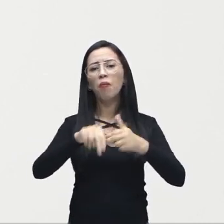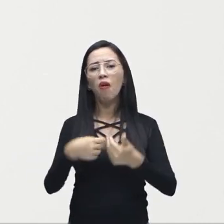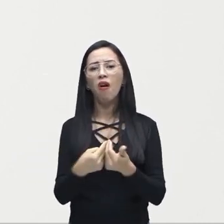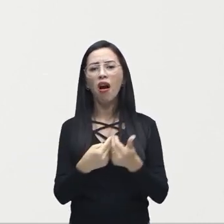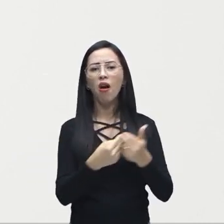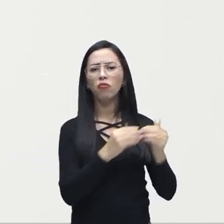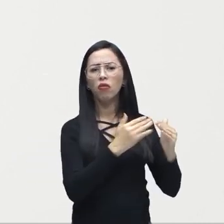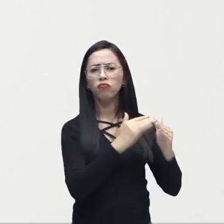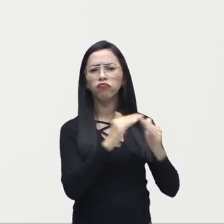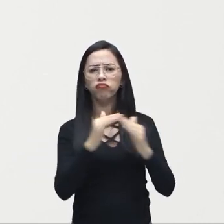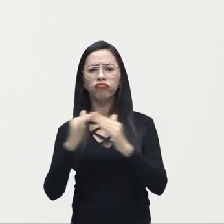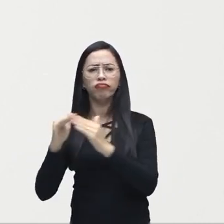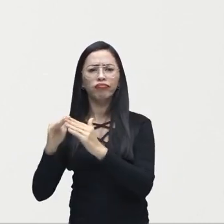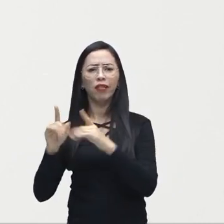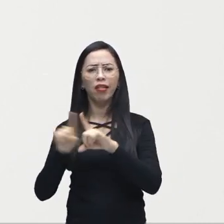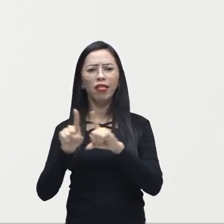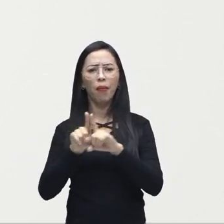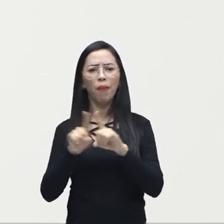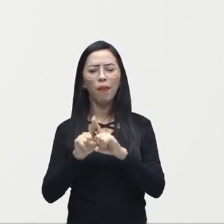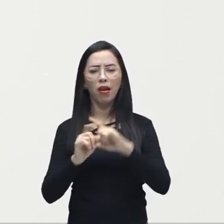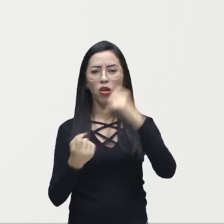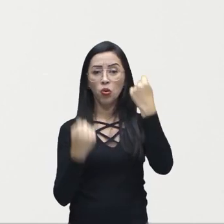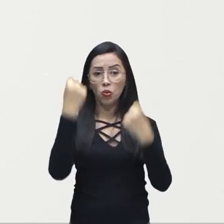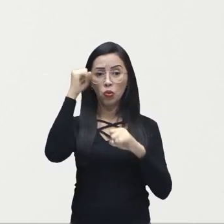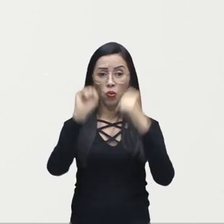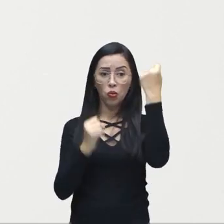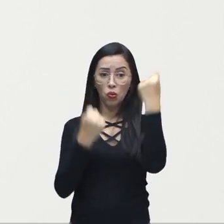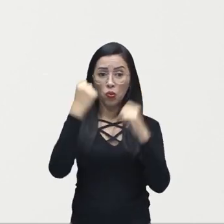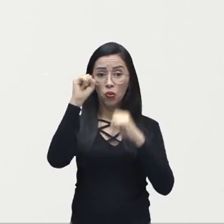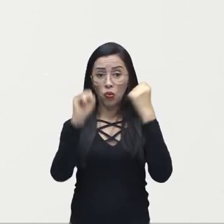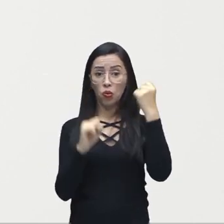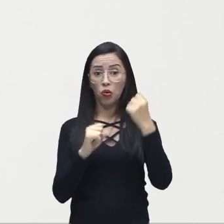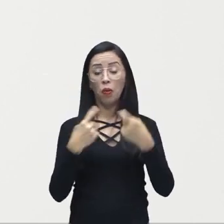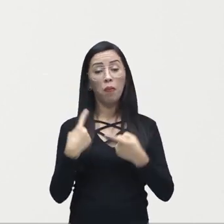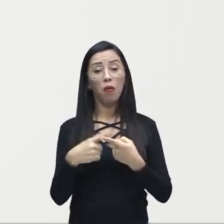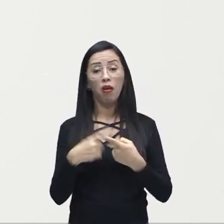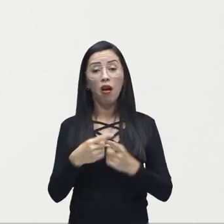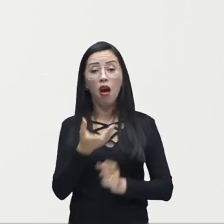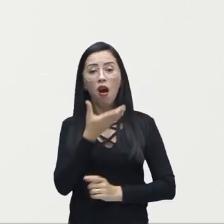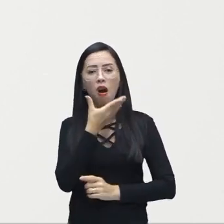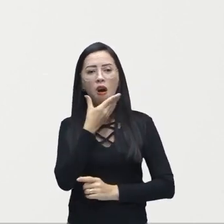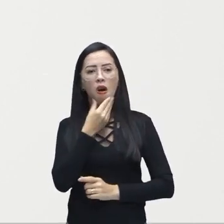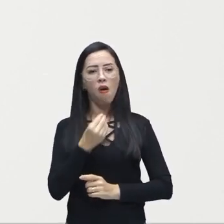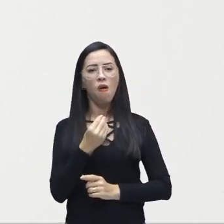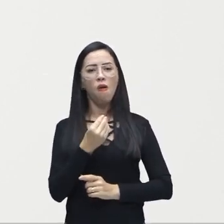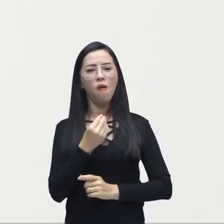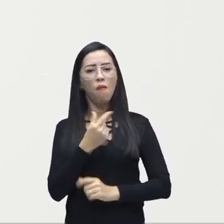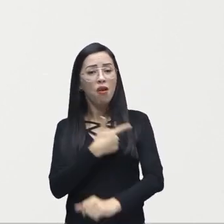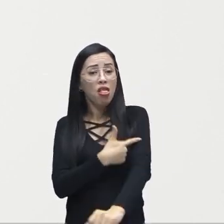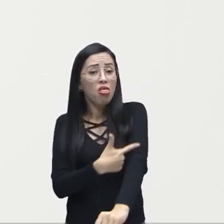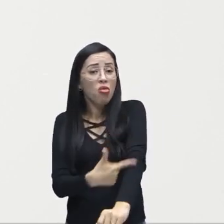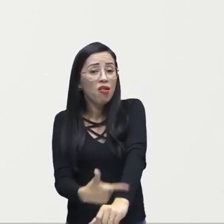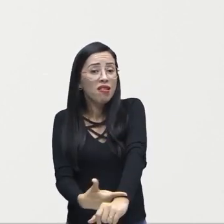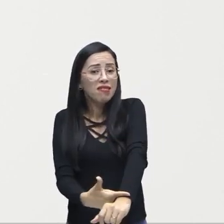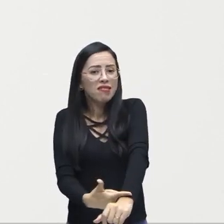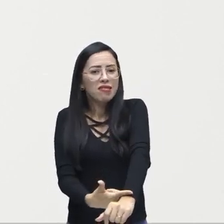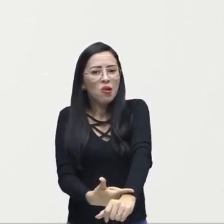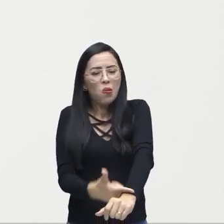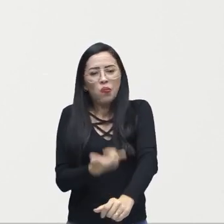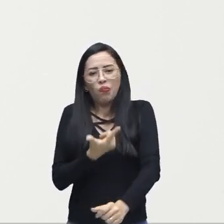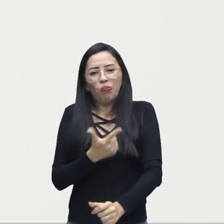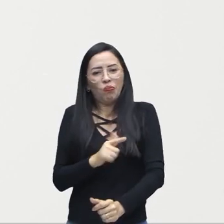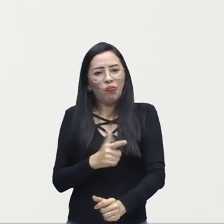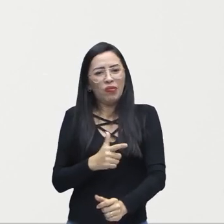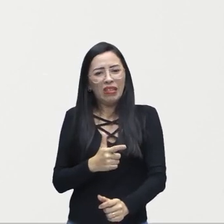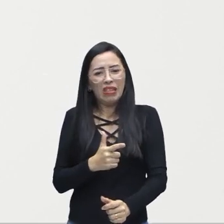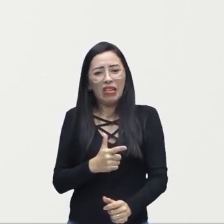de indústrias. Porém, deveres não cumpridos pelos homens também proporcionaram toda essa sujidade.